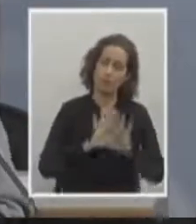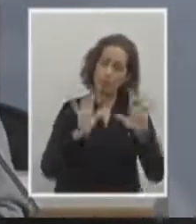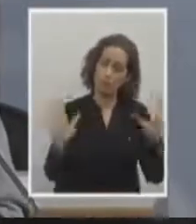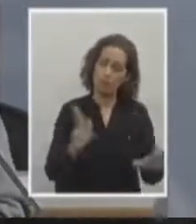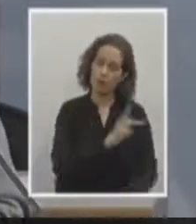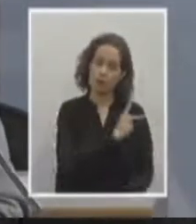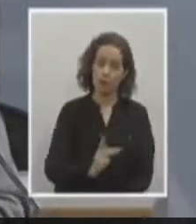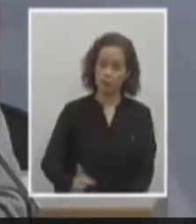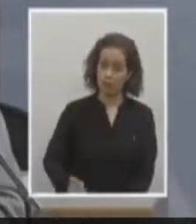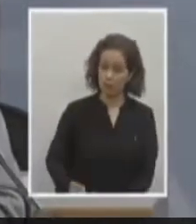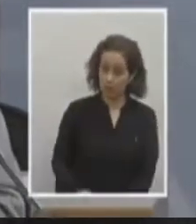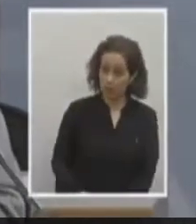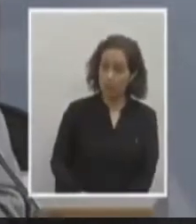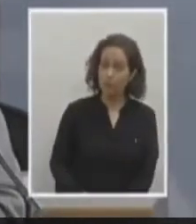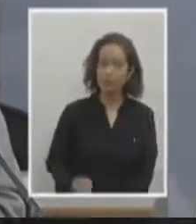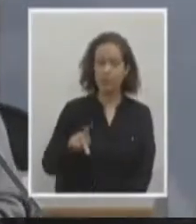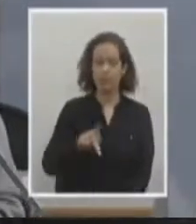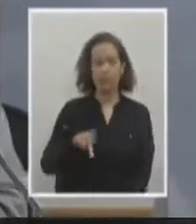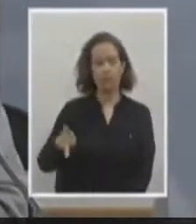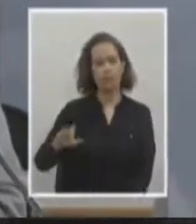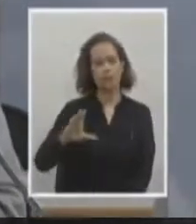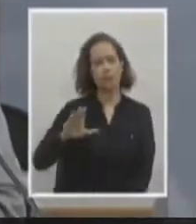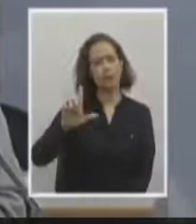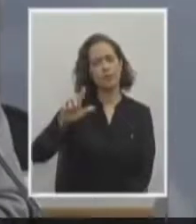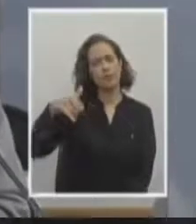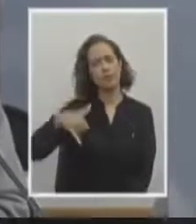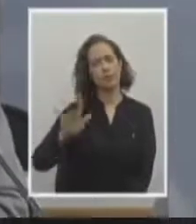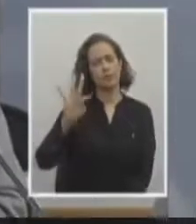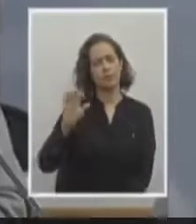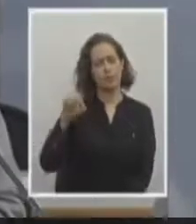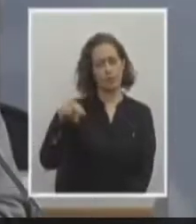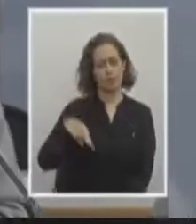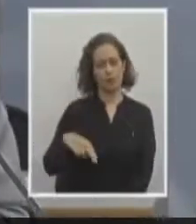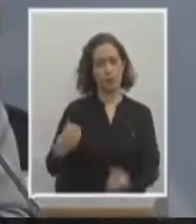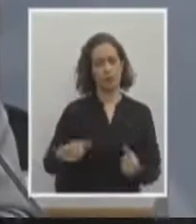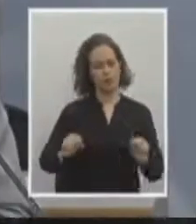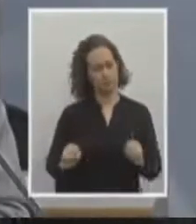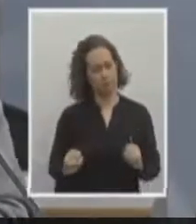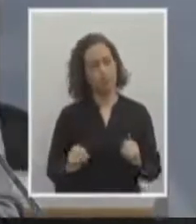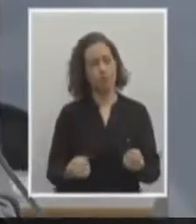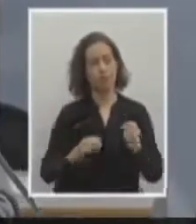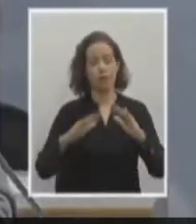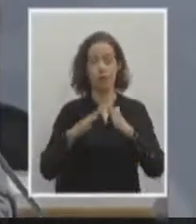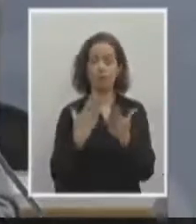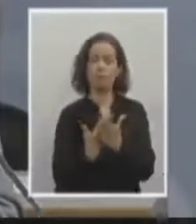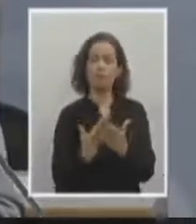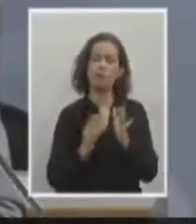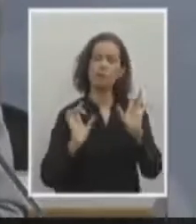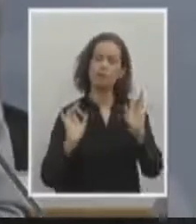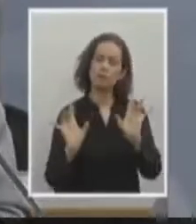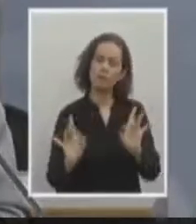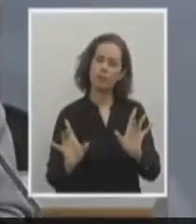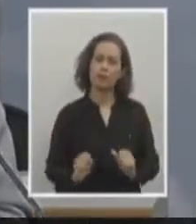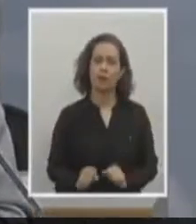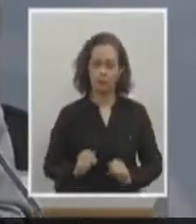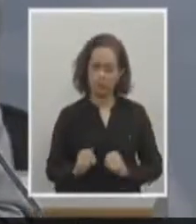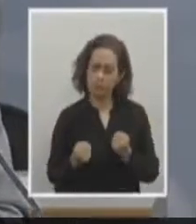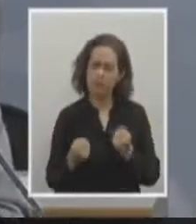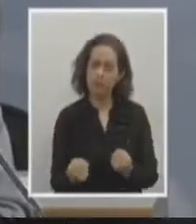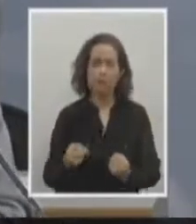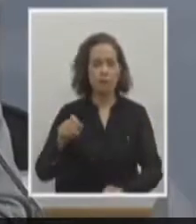professor Cleito, que nós temos que defender a escola especial. Nós temos que defender os